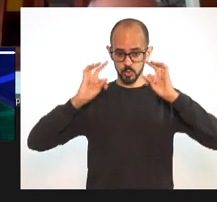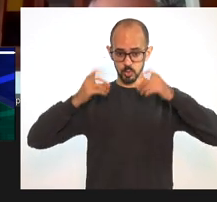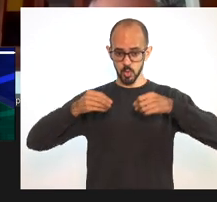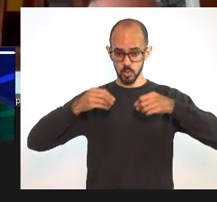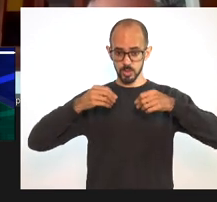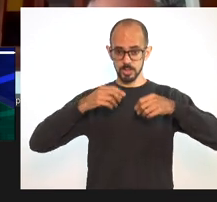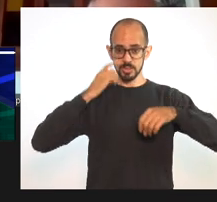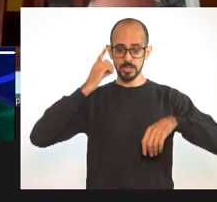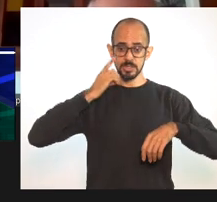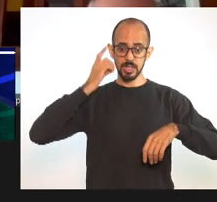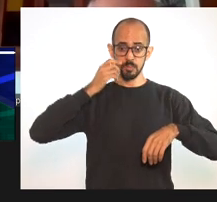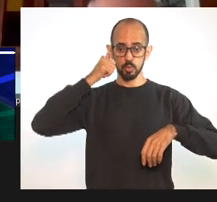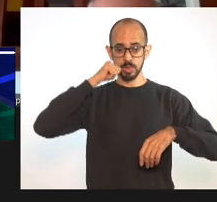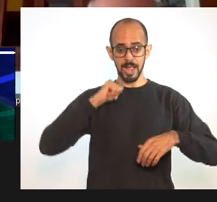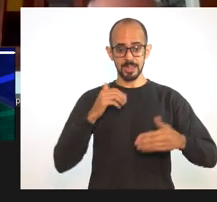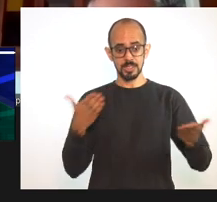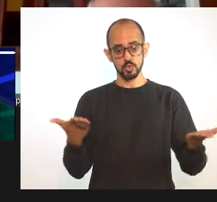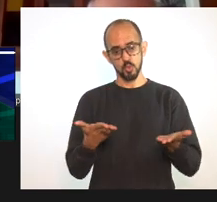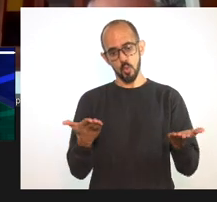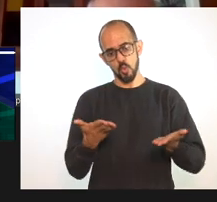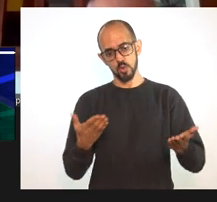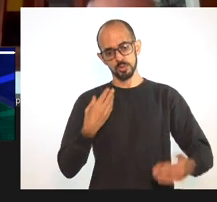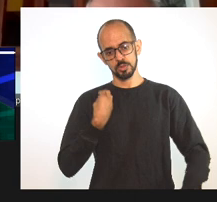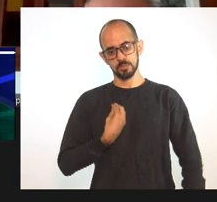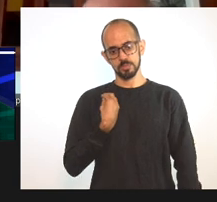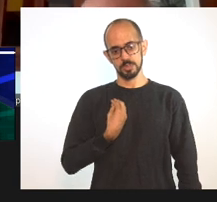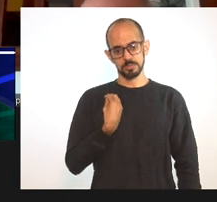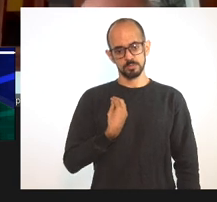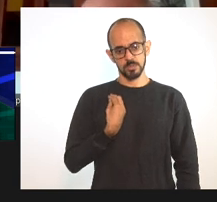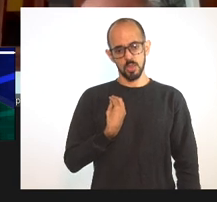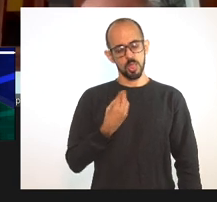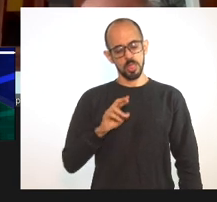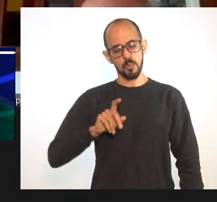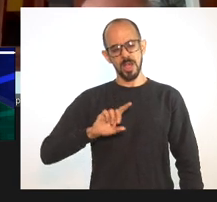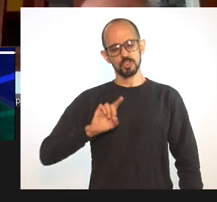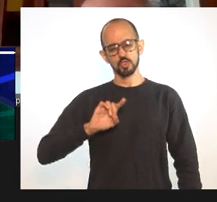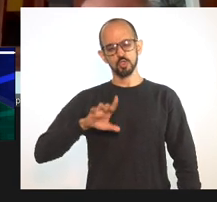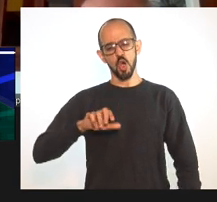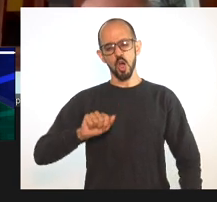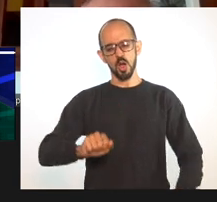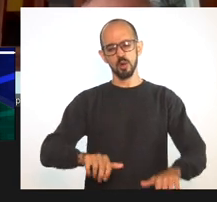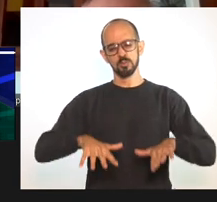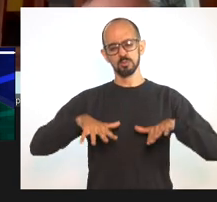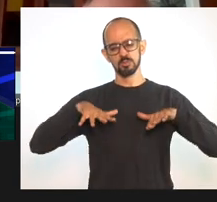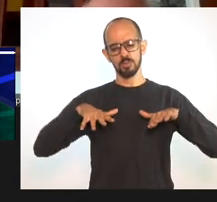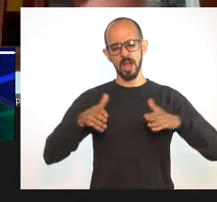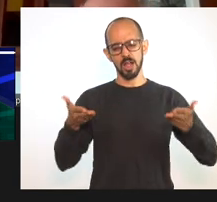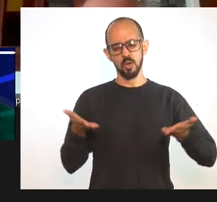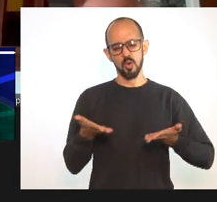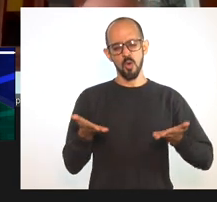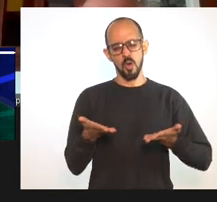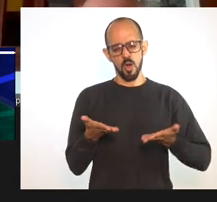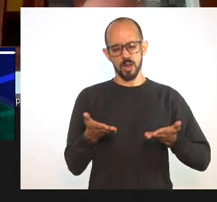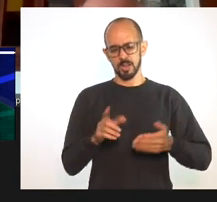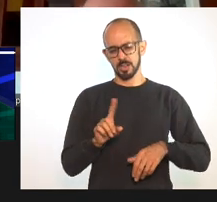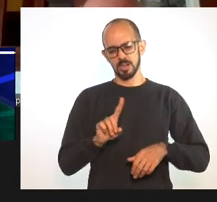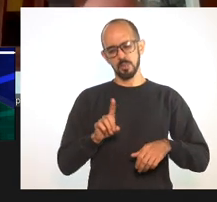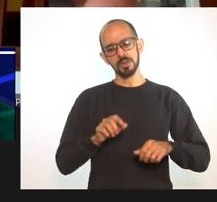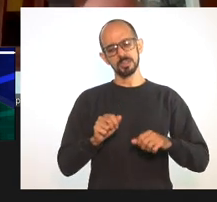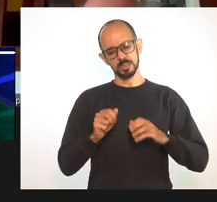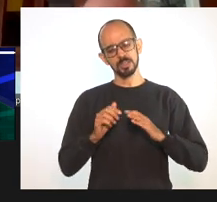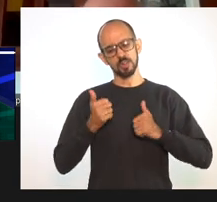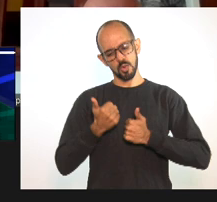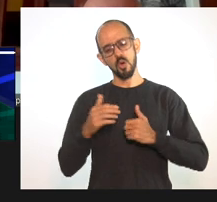deputadas hoje que participam dessa, não só dessa discussão, mas que contribuem muito para a nossa Assembleia no Estado do Rio de